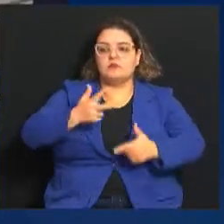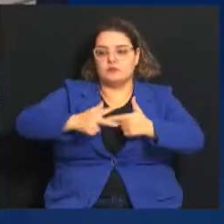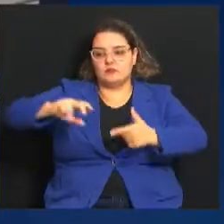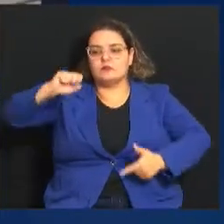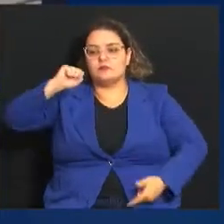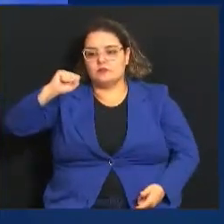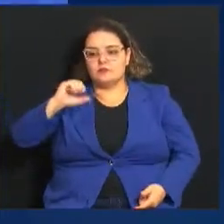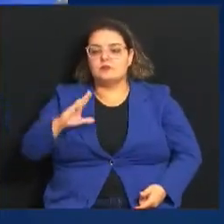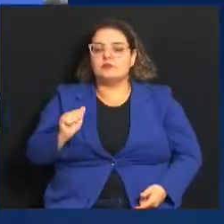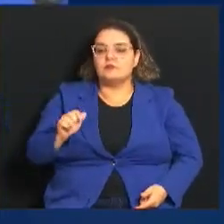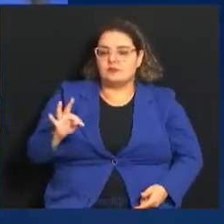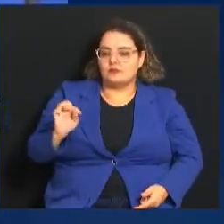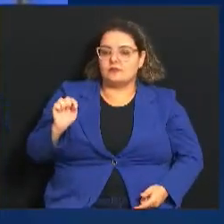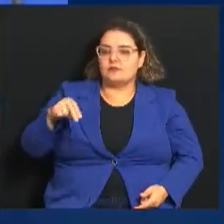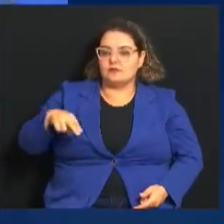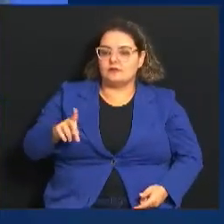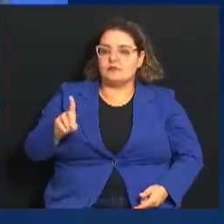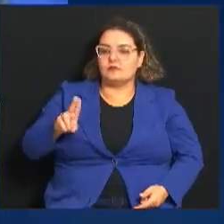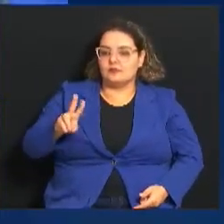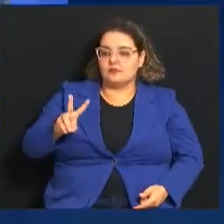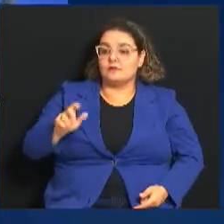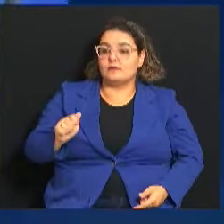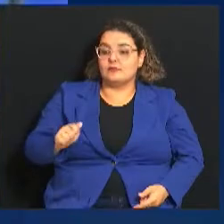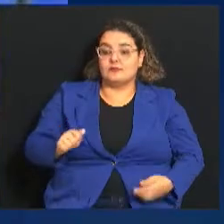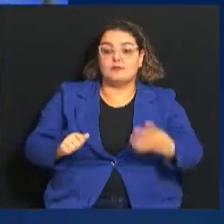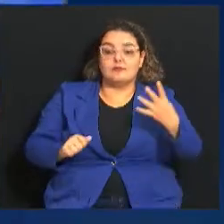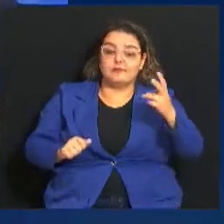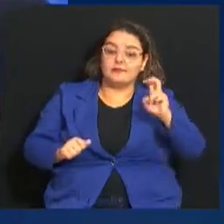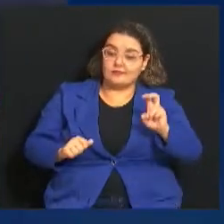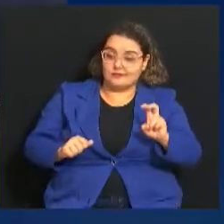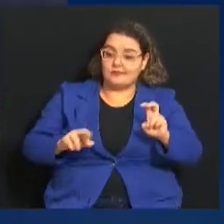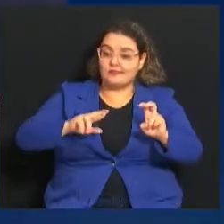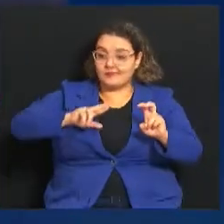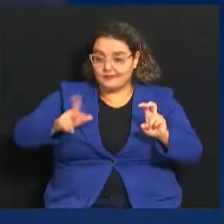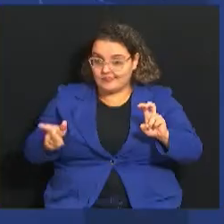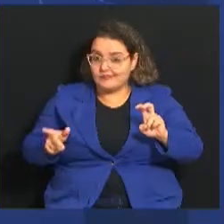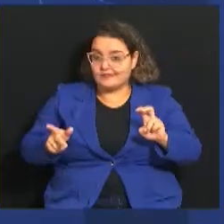fora de casa por 45 pontos de diferença.